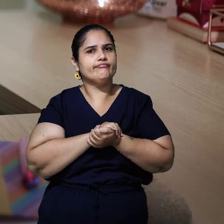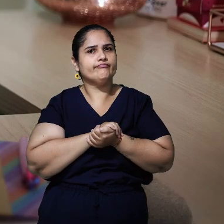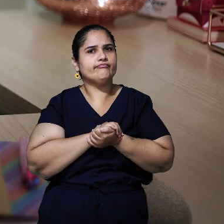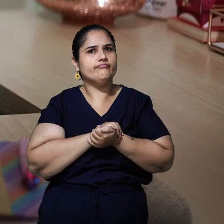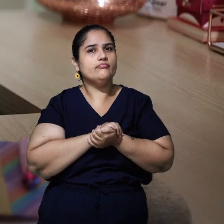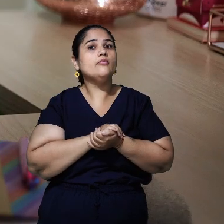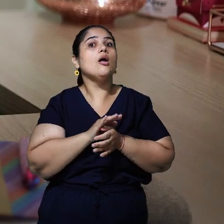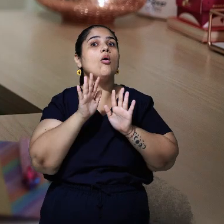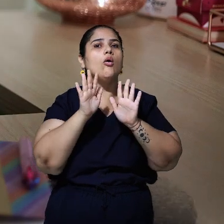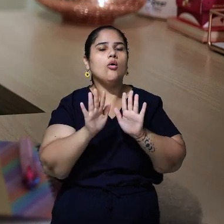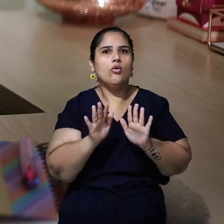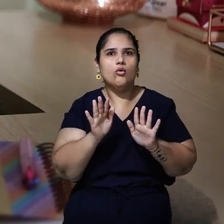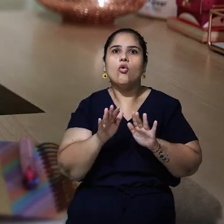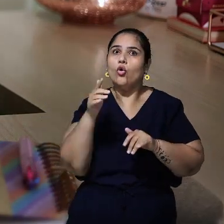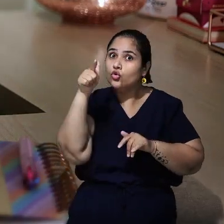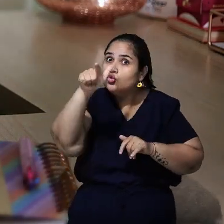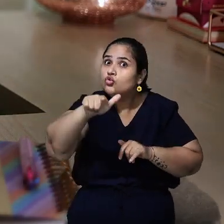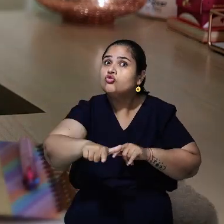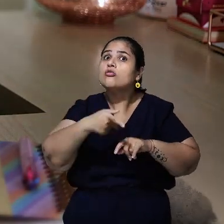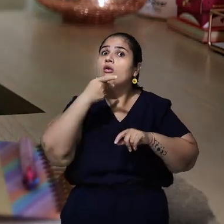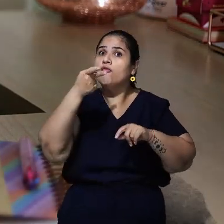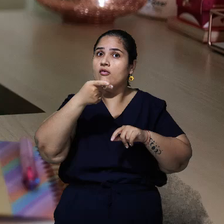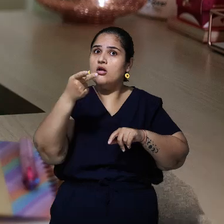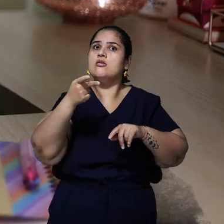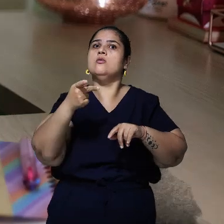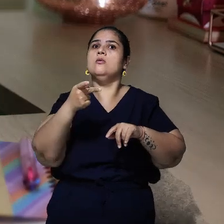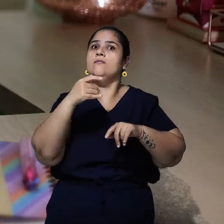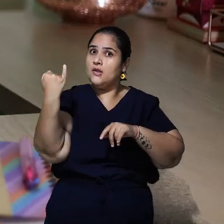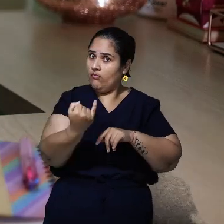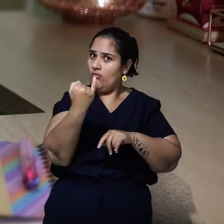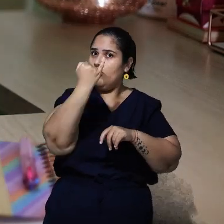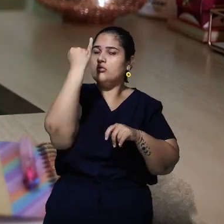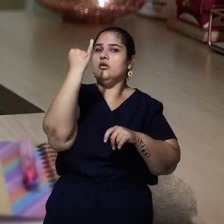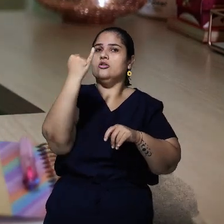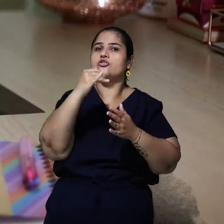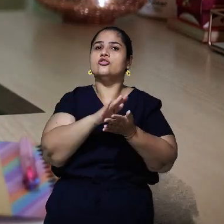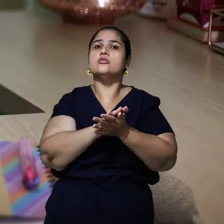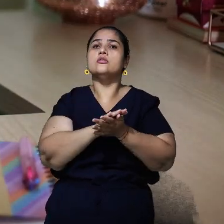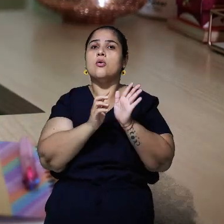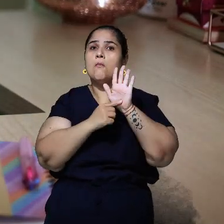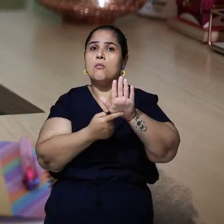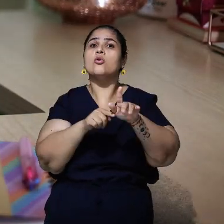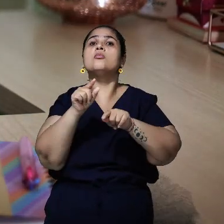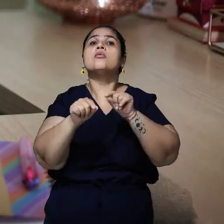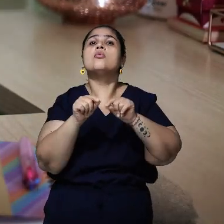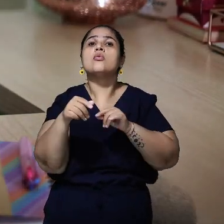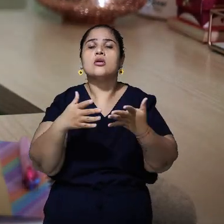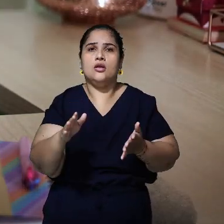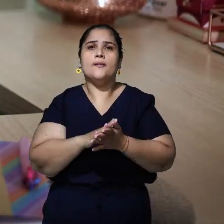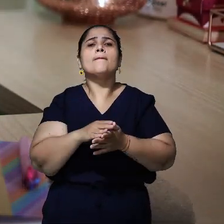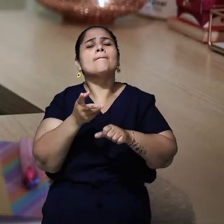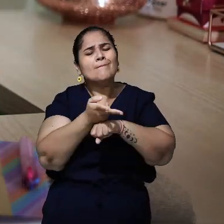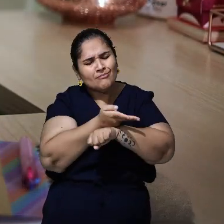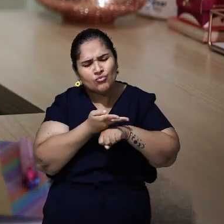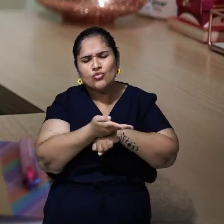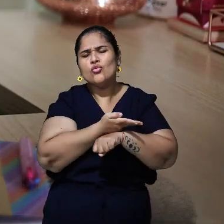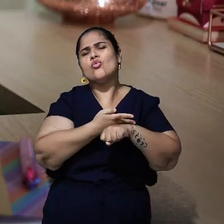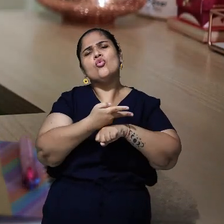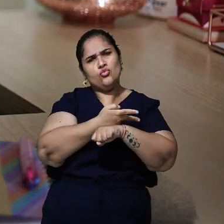E aí, reforçando, né? Assim, algo que eu trago pra vocês é no sentido de que procurem um